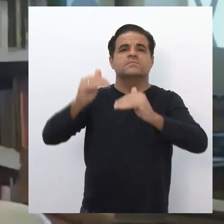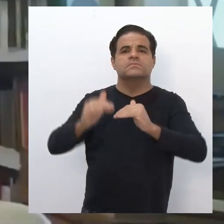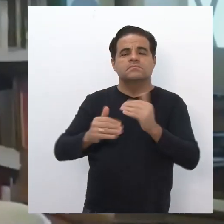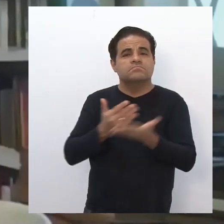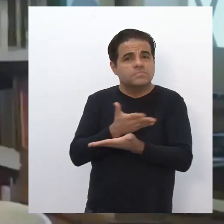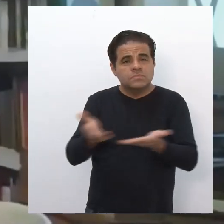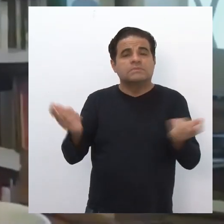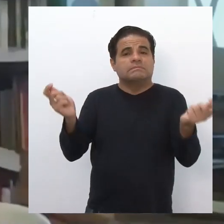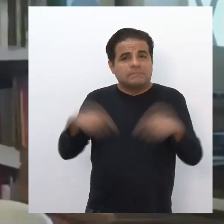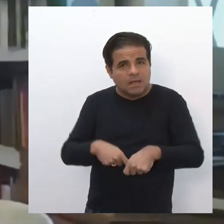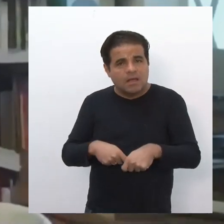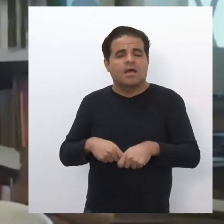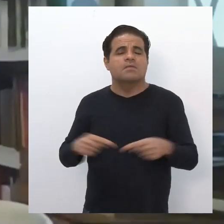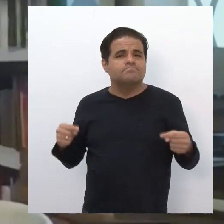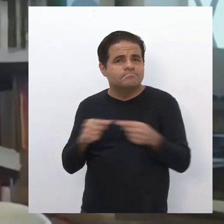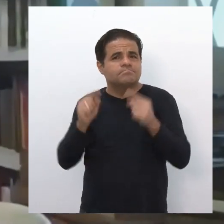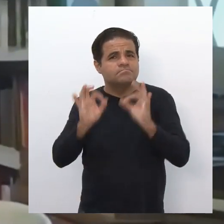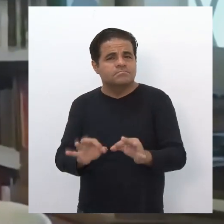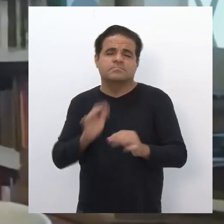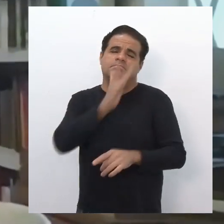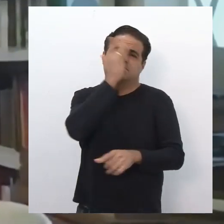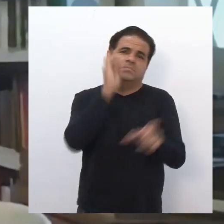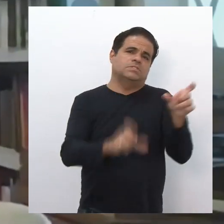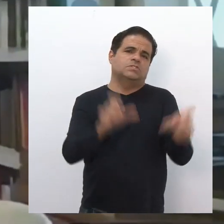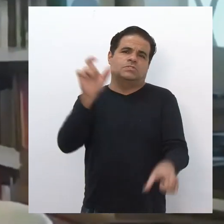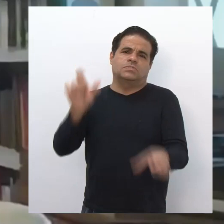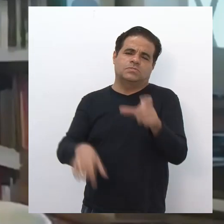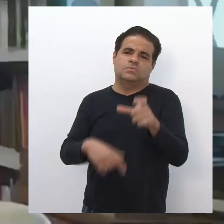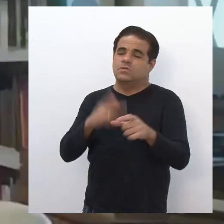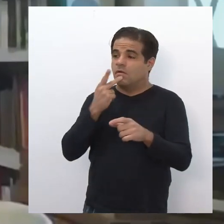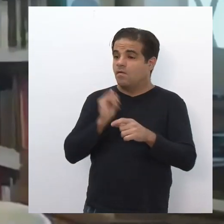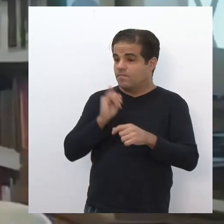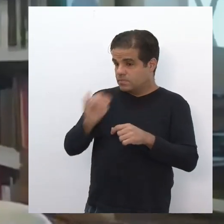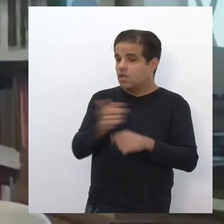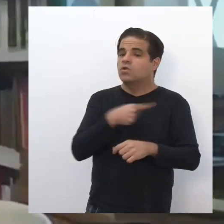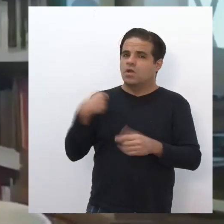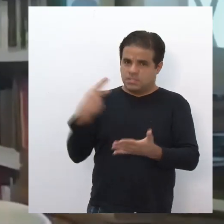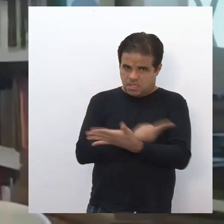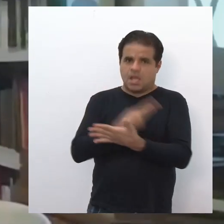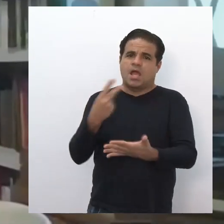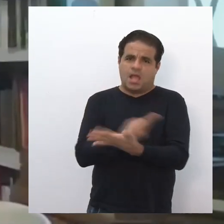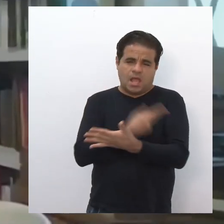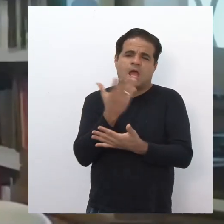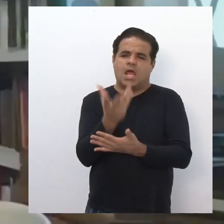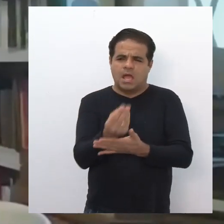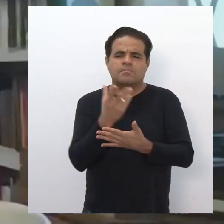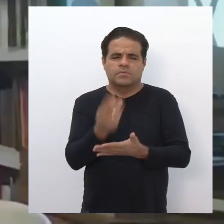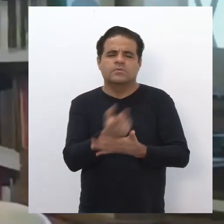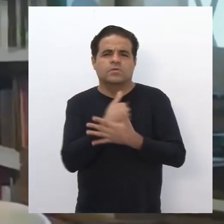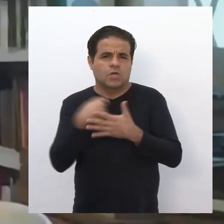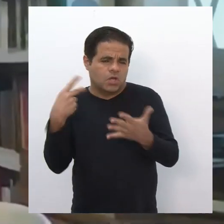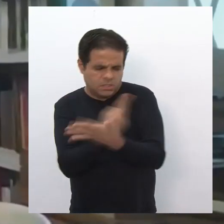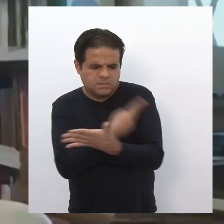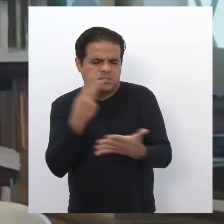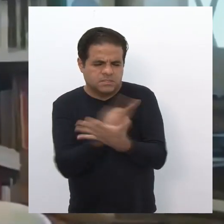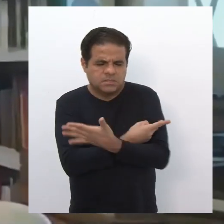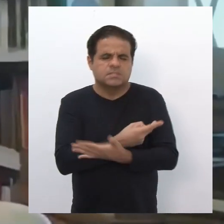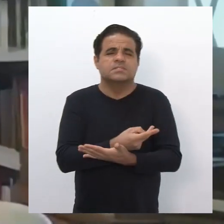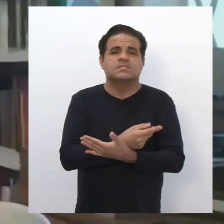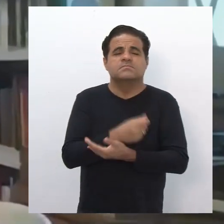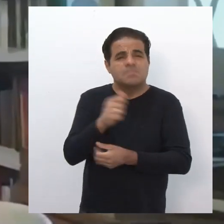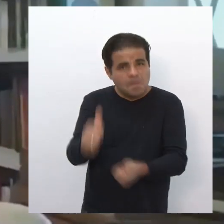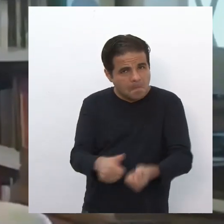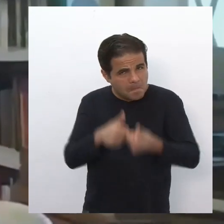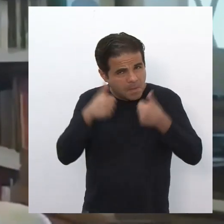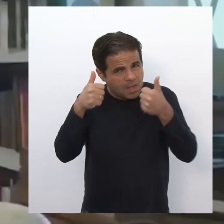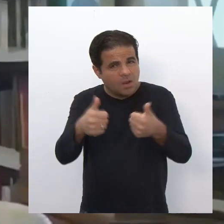processo que funcione para as pessoas. Eu vou te dizer, a gente erra muito, a gente faz muita coisa errada, tem que melhorar e tal,